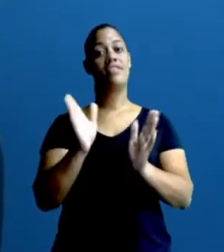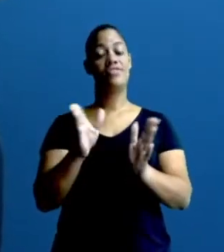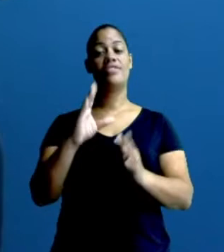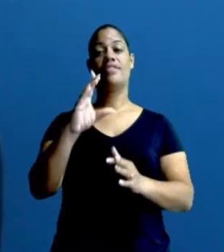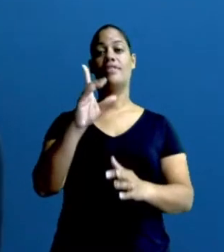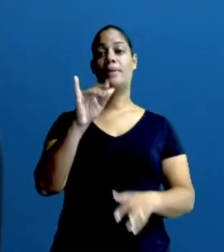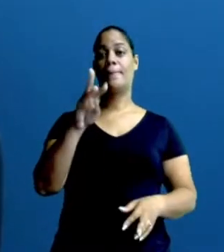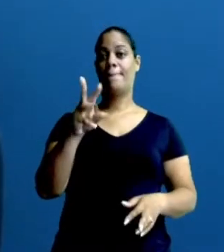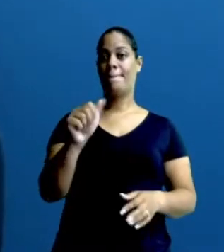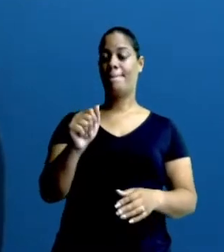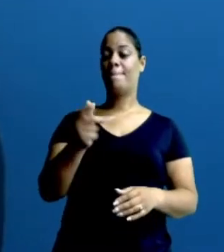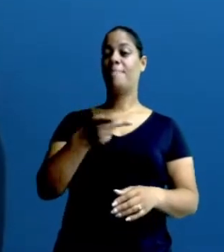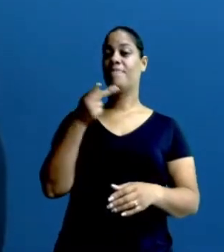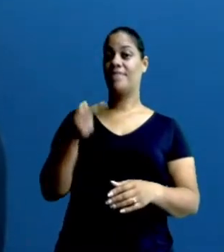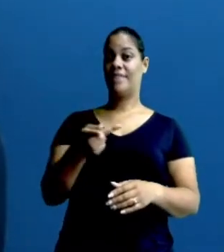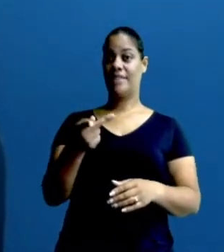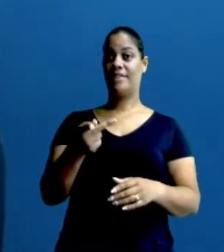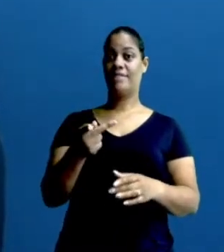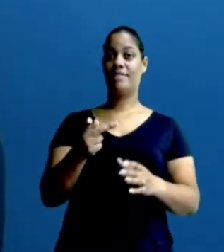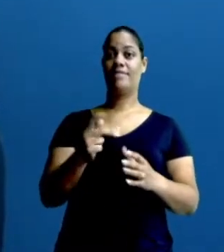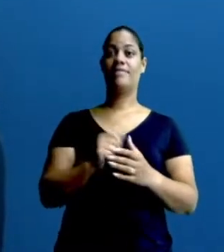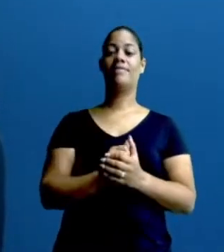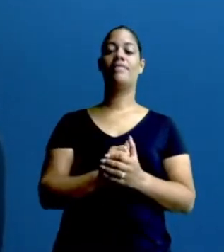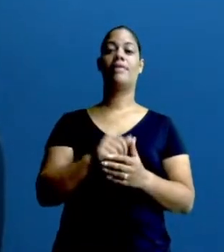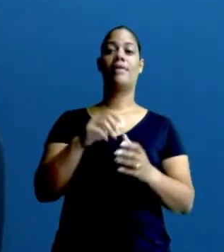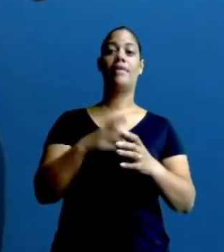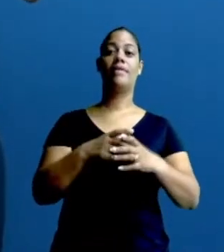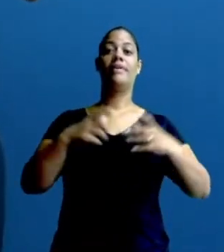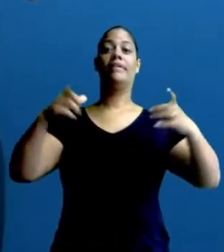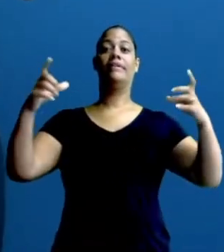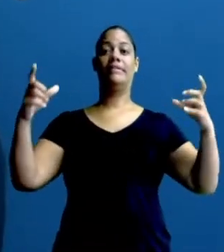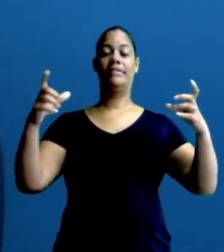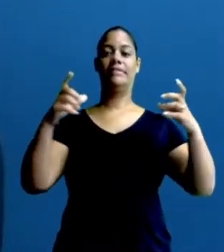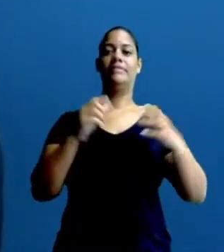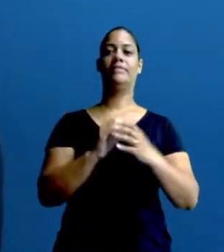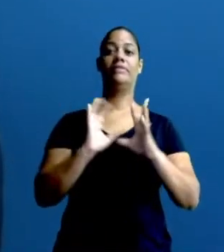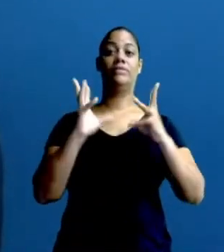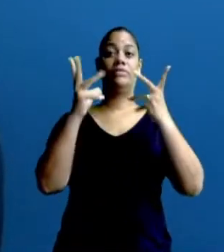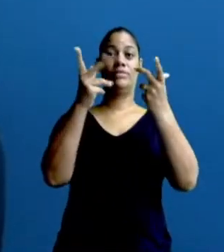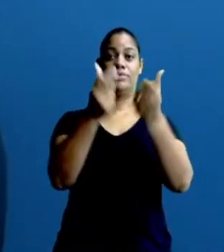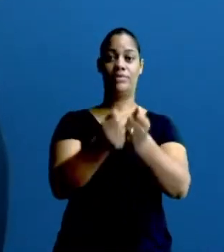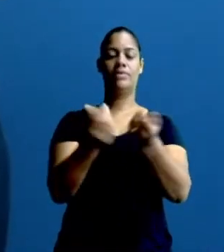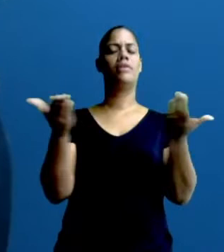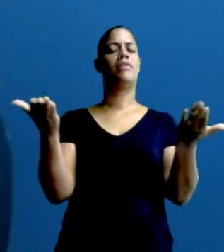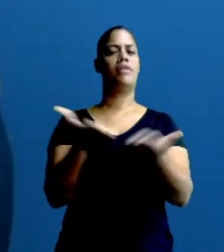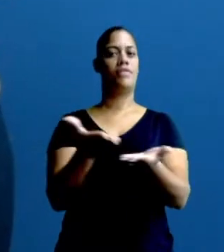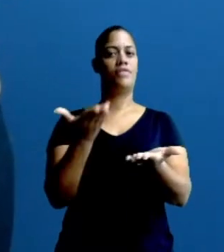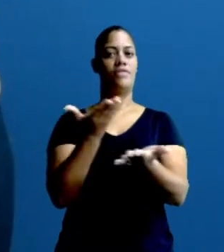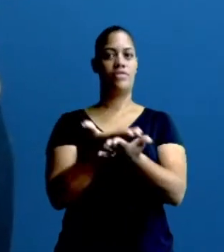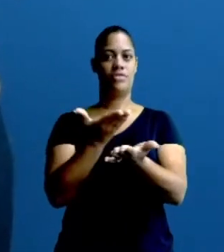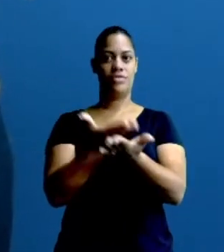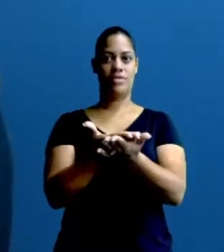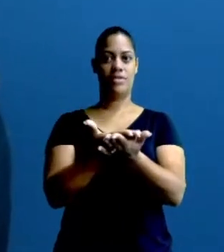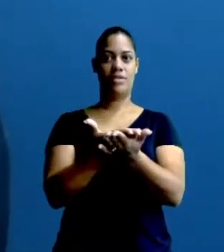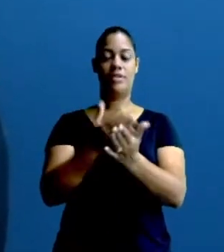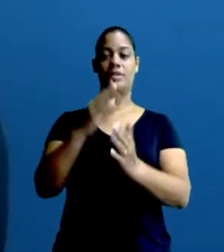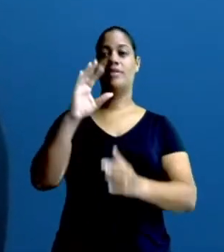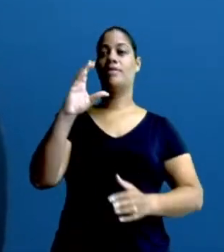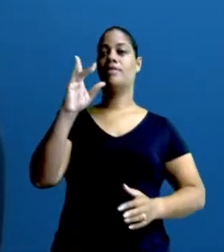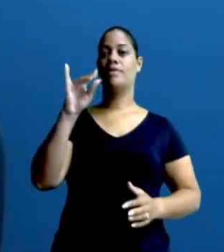do clima, só que falamos de uma forma macro, falamos do clima de forma global. Agora nós vamos falar do